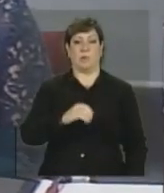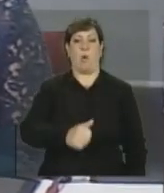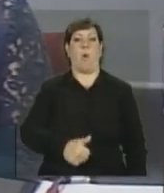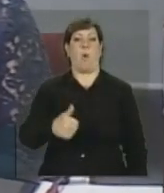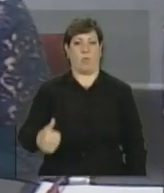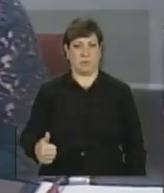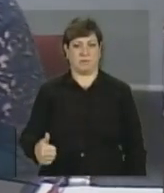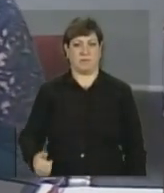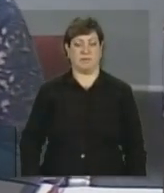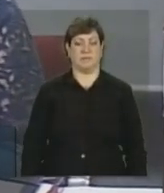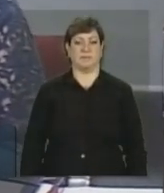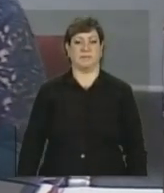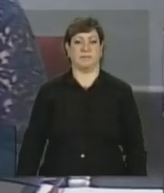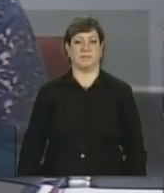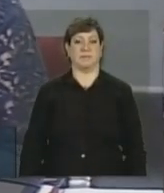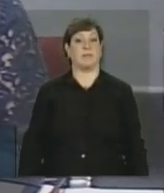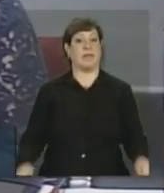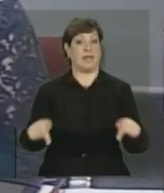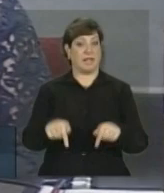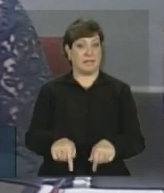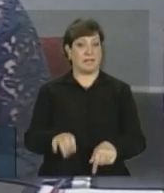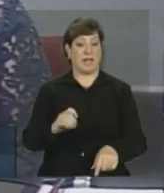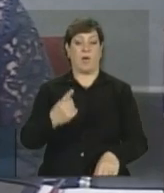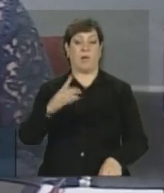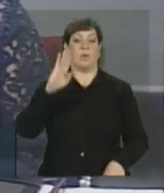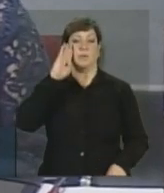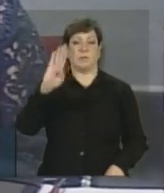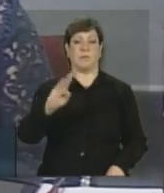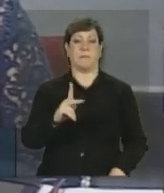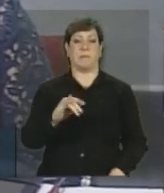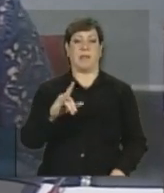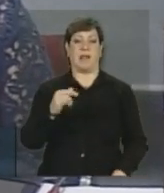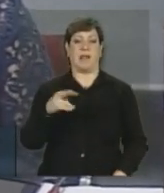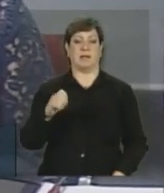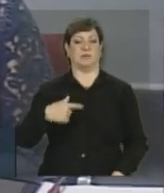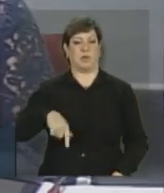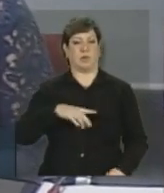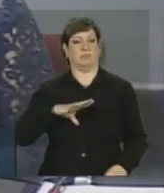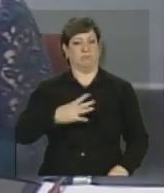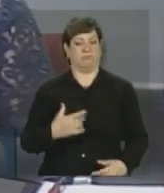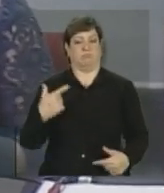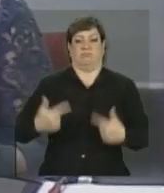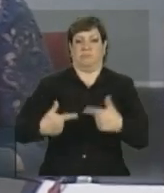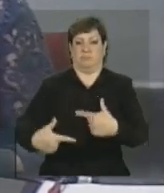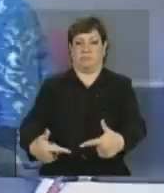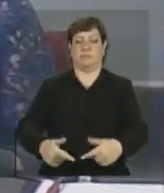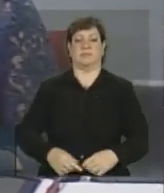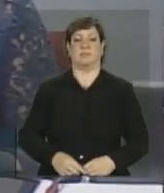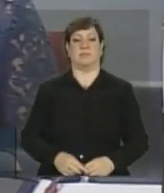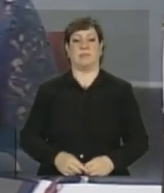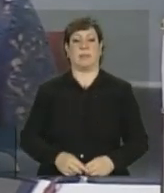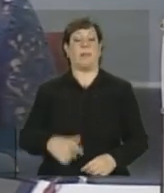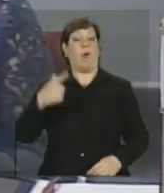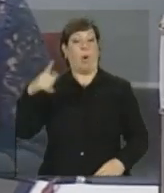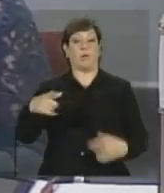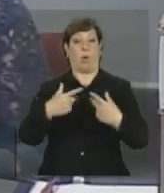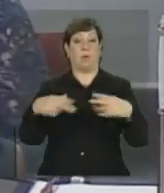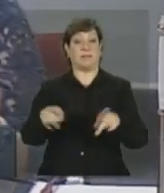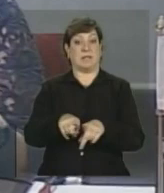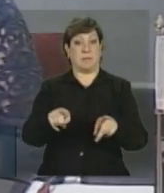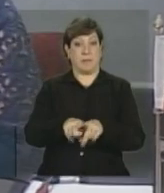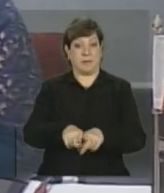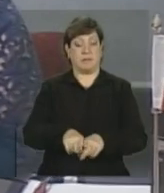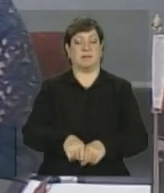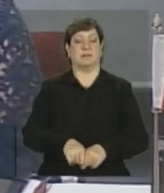2011. Esse é um dos pilares do nosso dinamismo. Outro pilar, sem sombra de dúvida, é